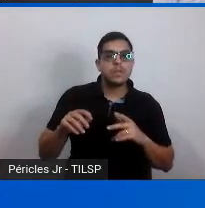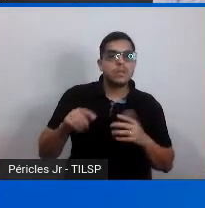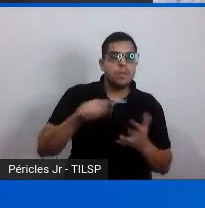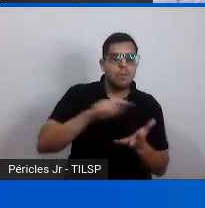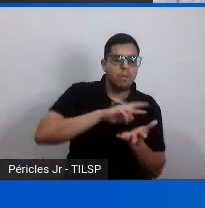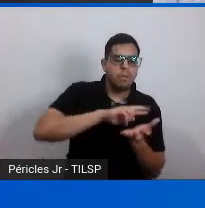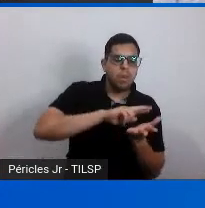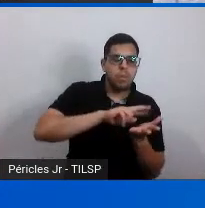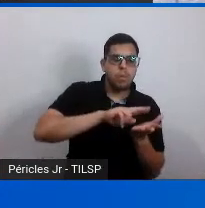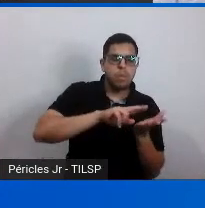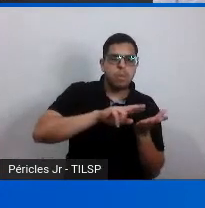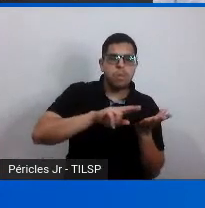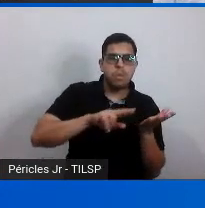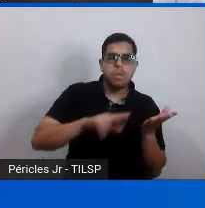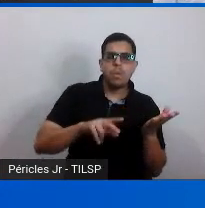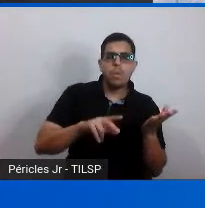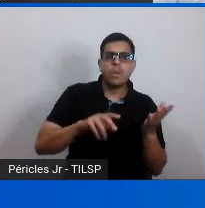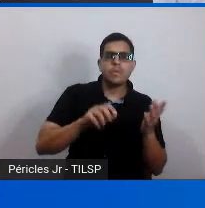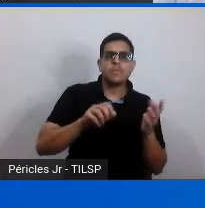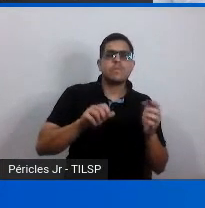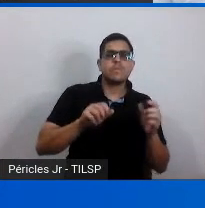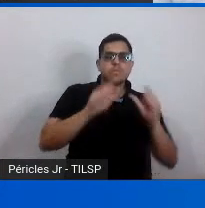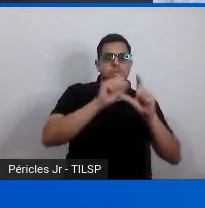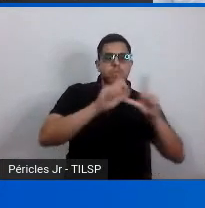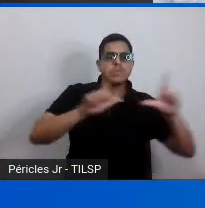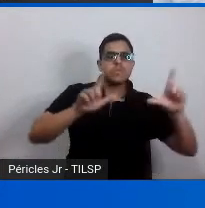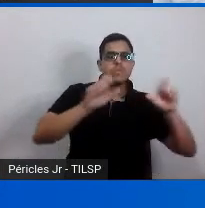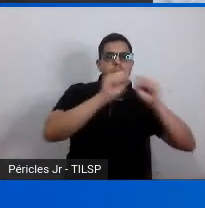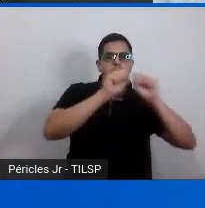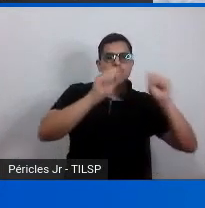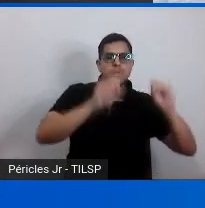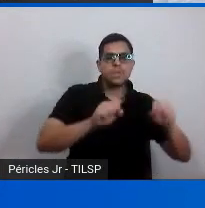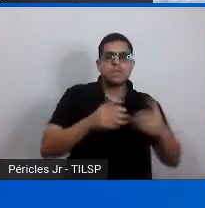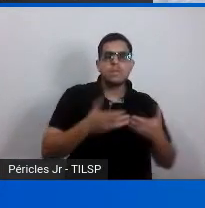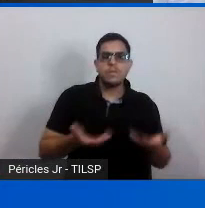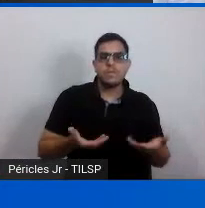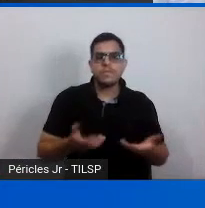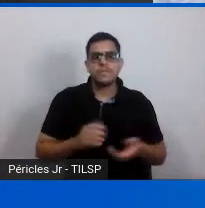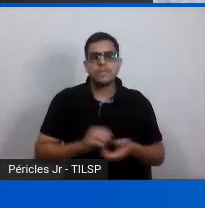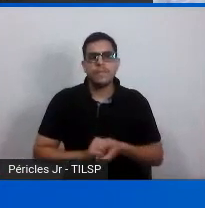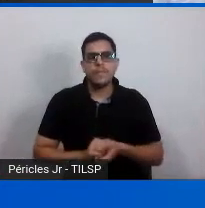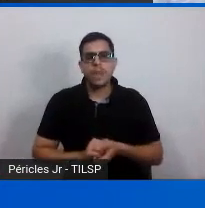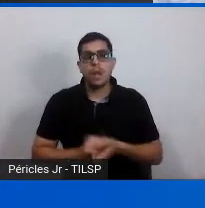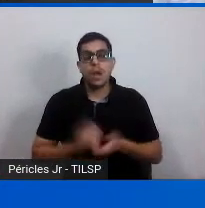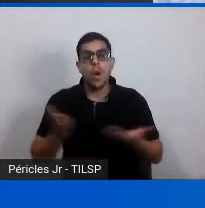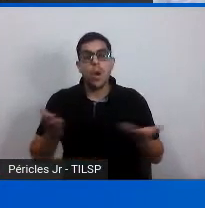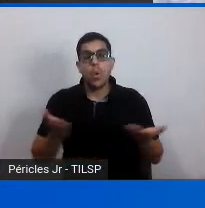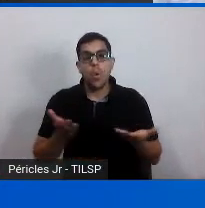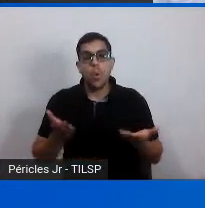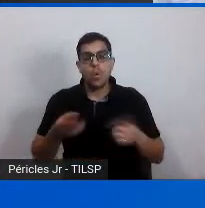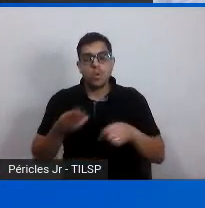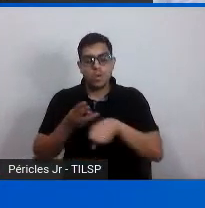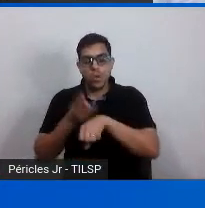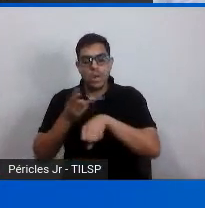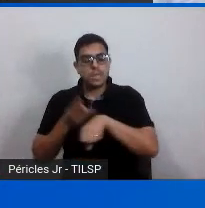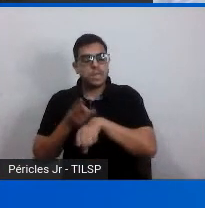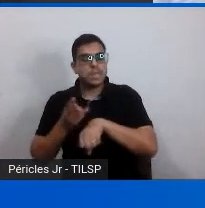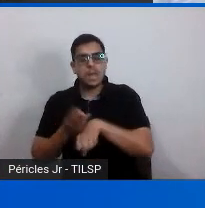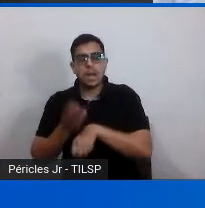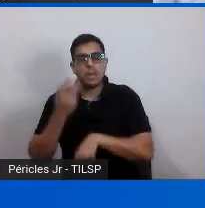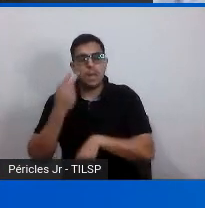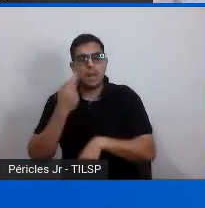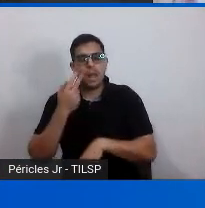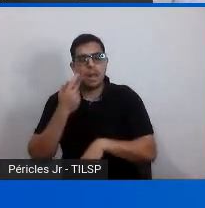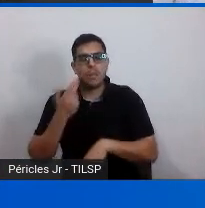ativação engajamento é natural o uso do WhatsApp com esse aluno tá para a gente trabalhar a comunicação